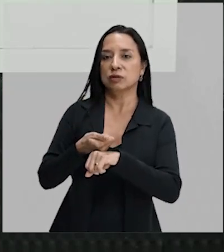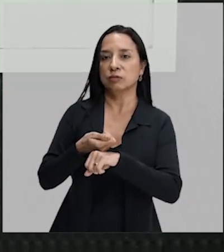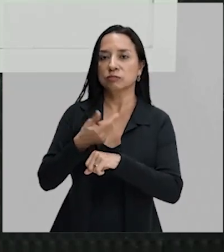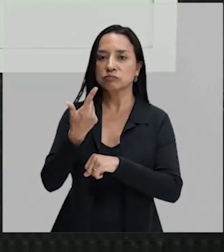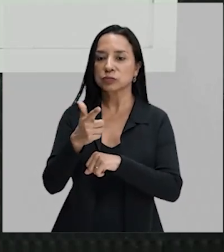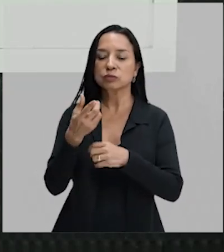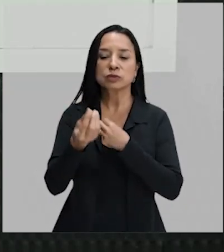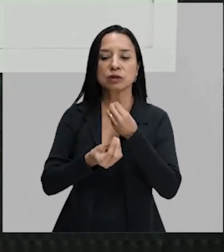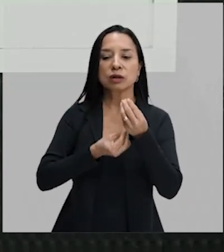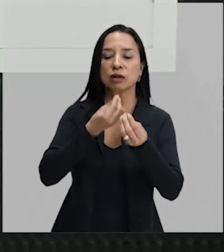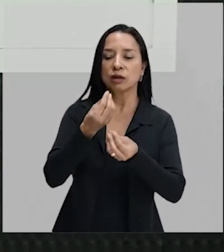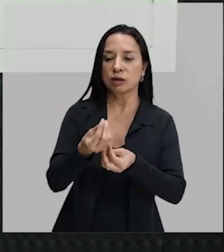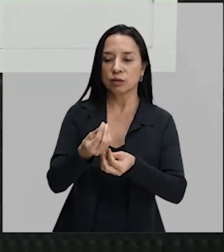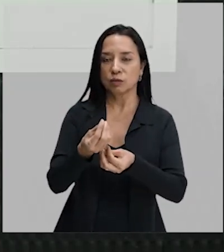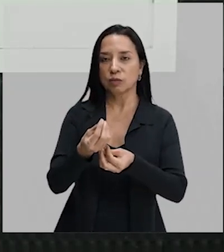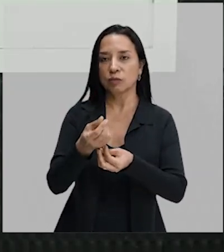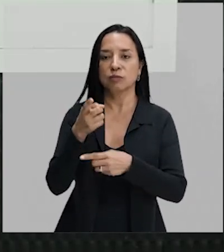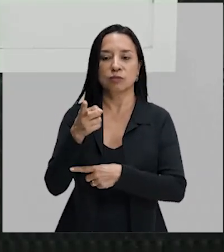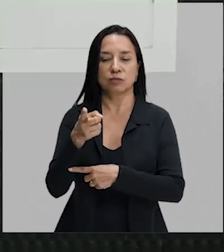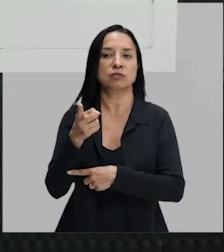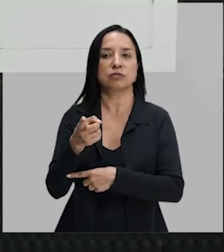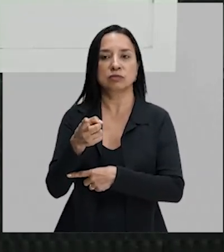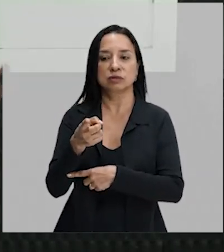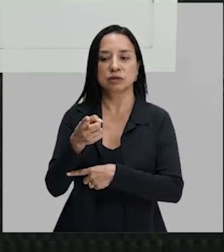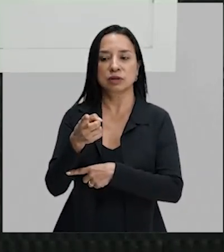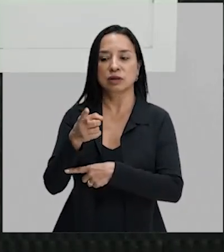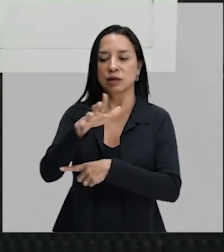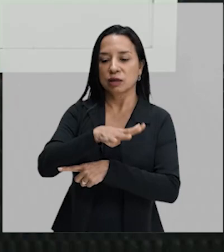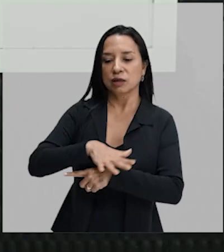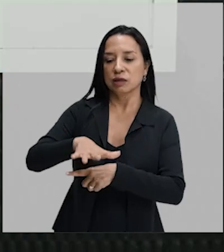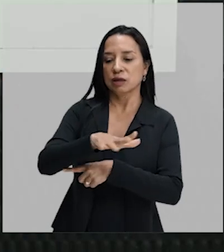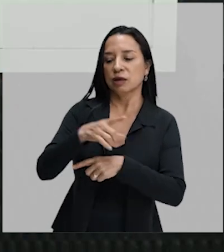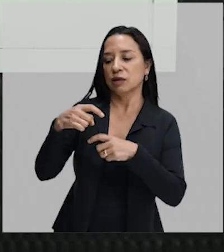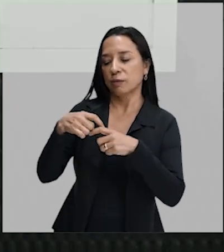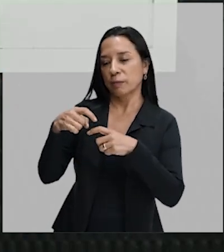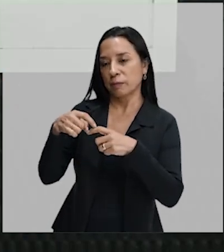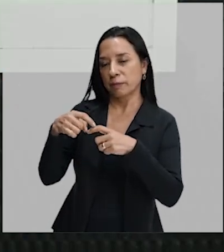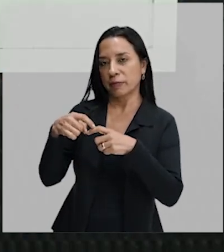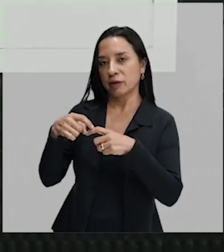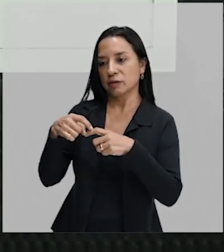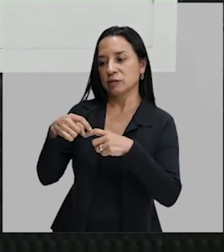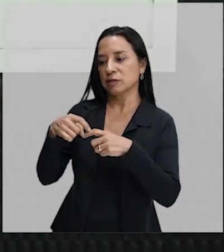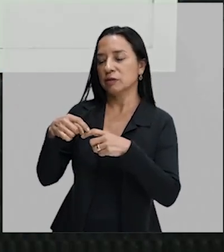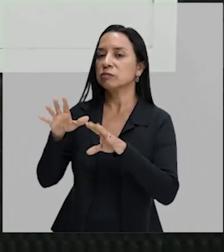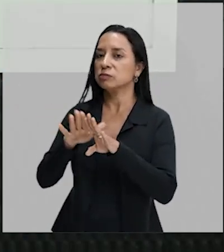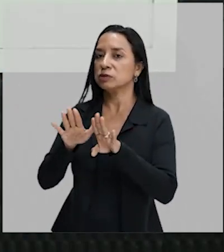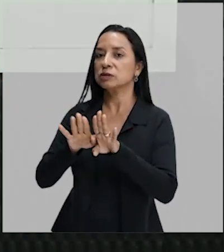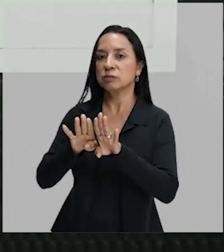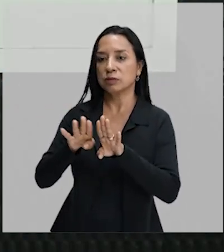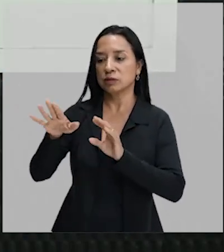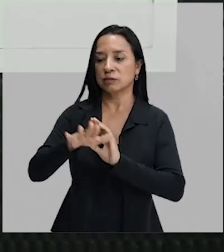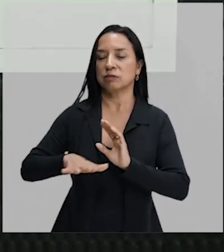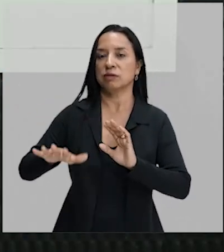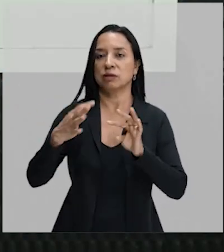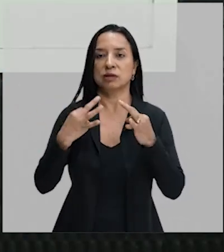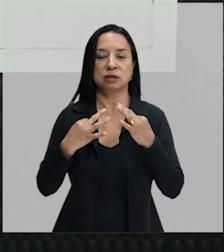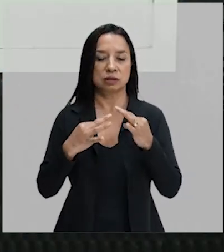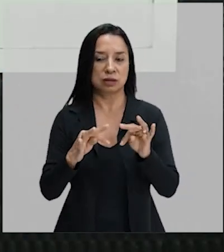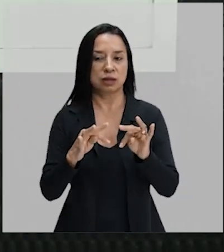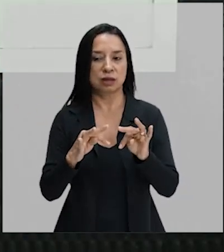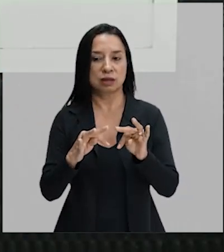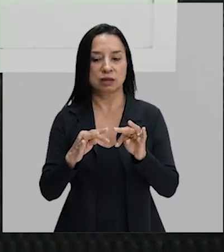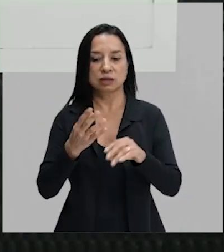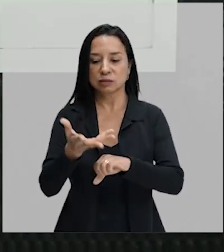como você e a área médica e a área técnica sem argumentar. Não é a área só humanística, não. Às vezes